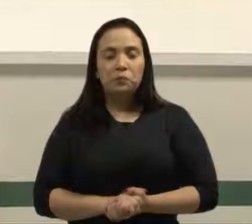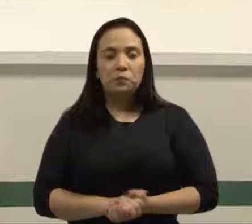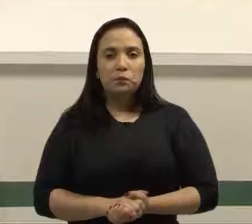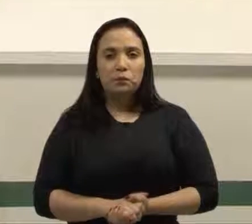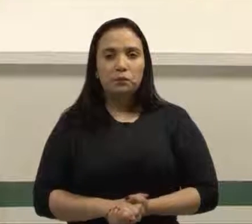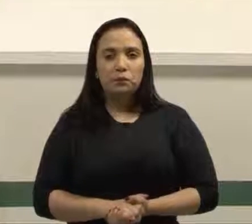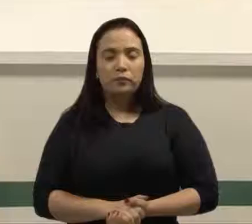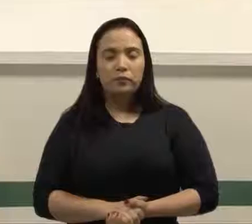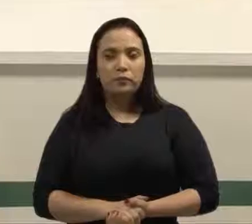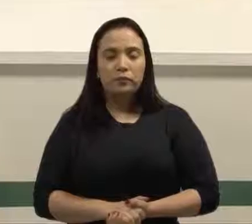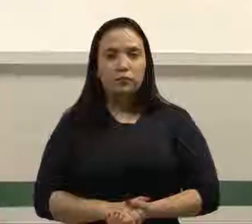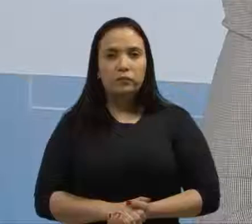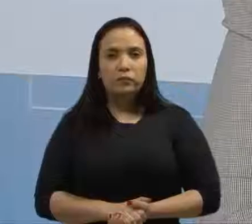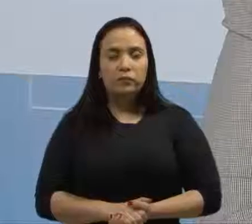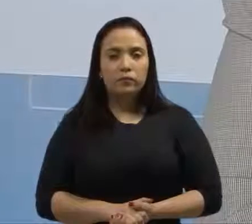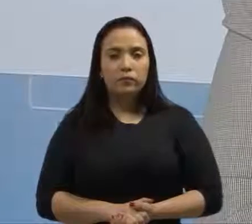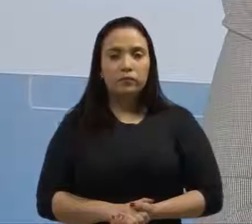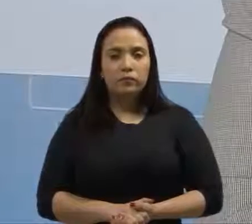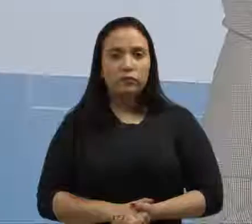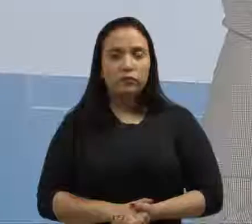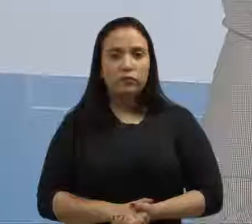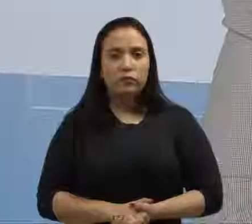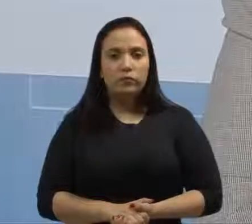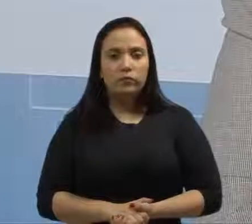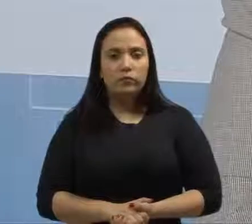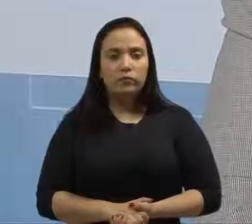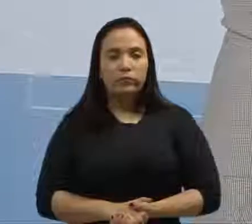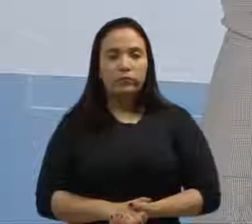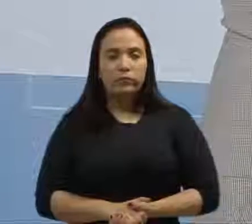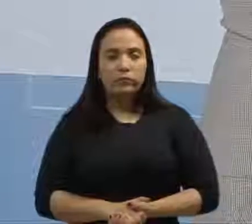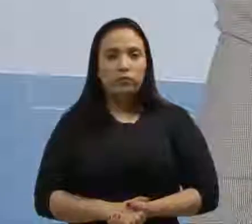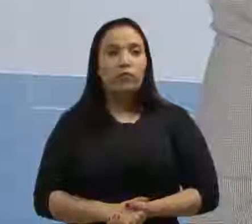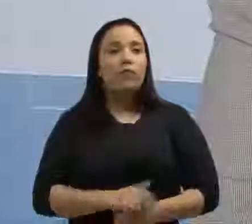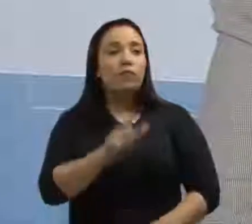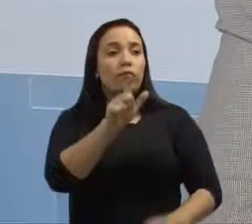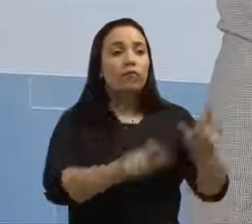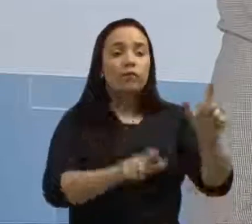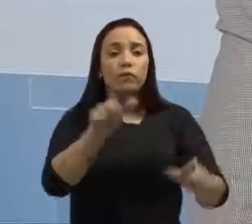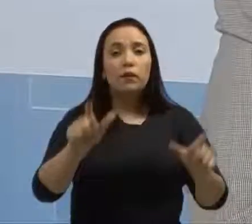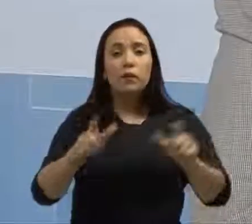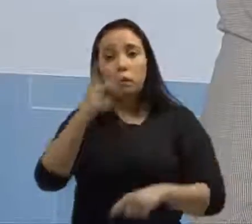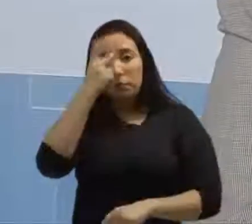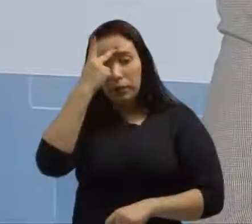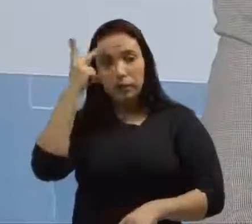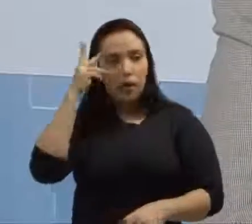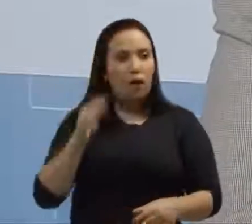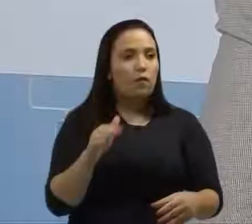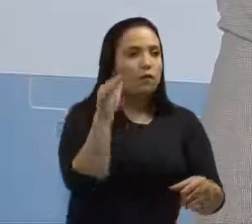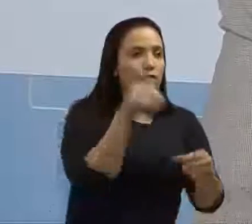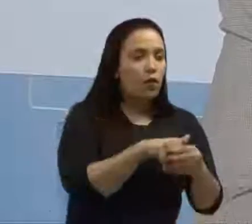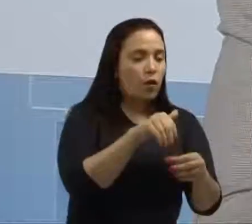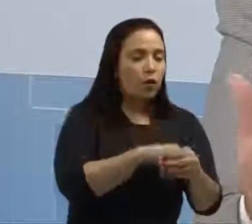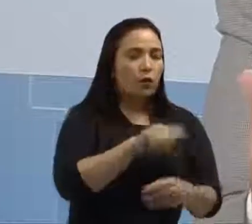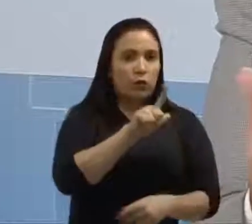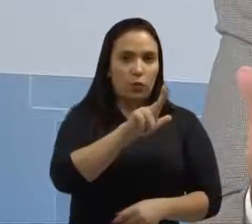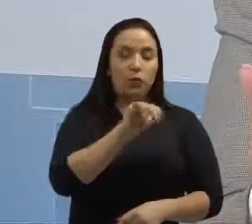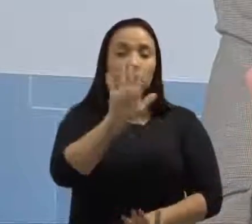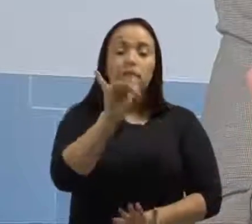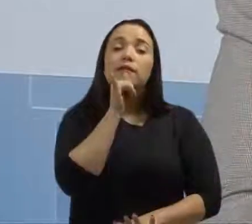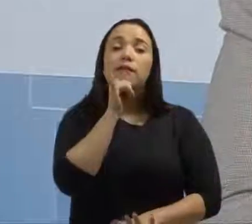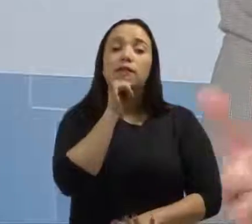anteriormente, ele pode até receber... Apoio do eleitor Não, lulista. é todo. O apoio do eleitor do Lula por uma